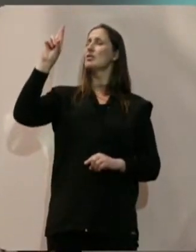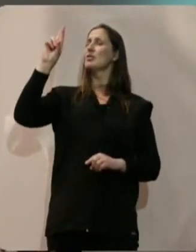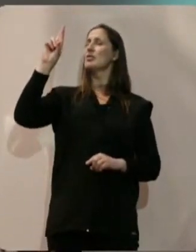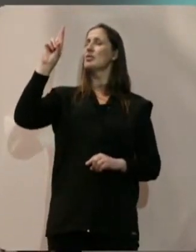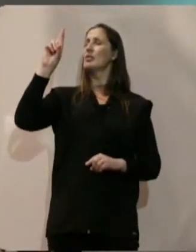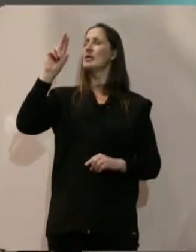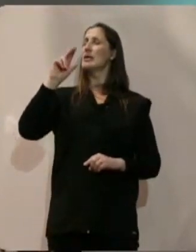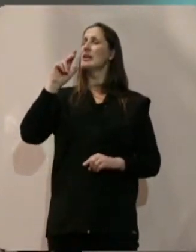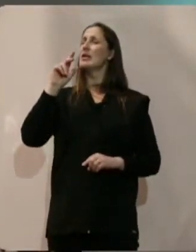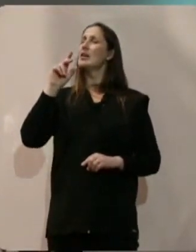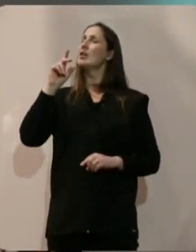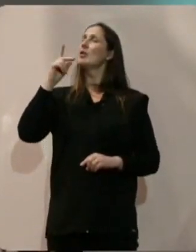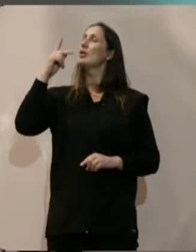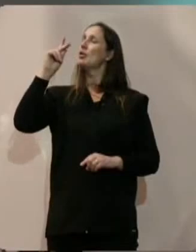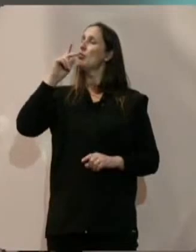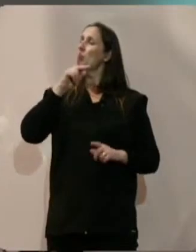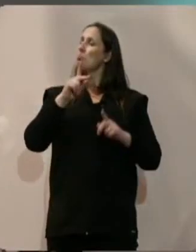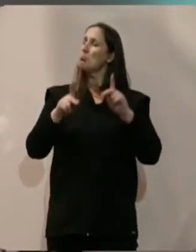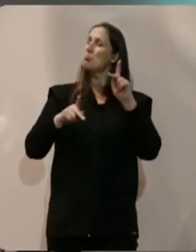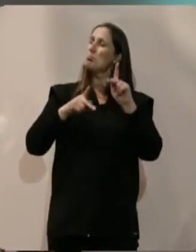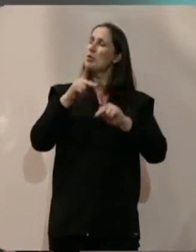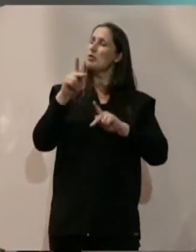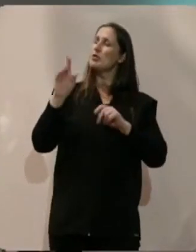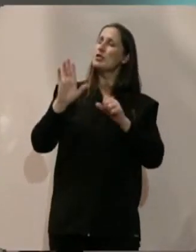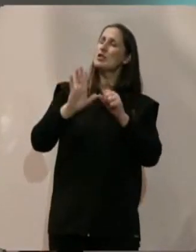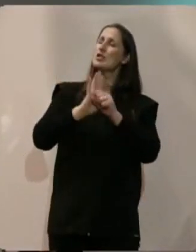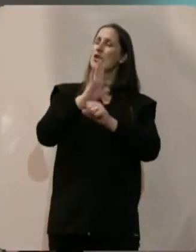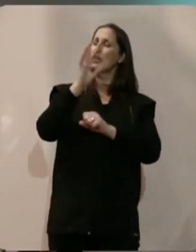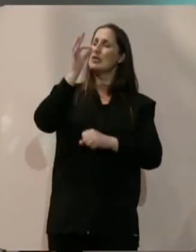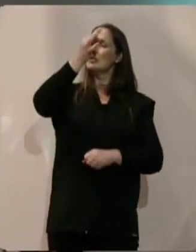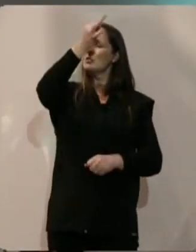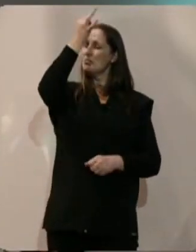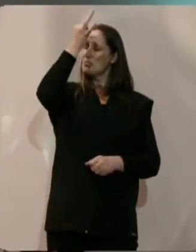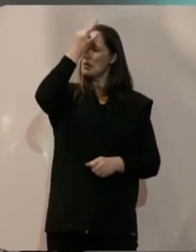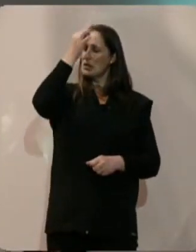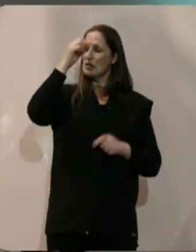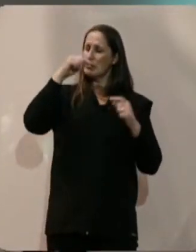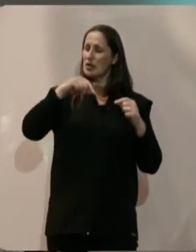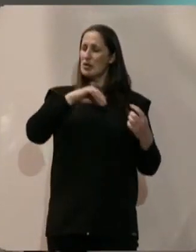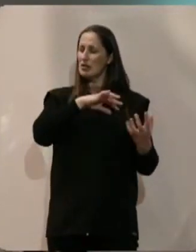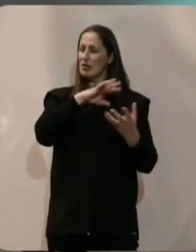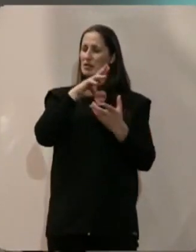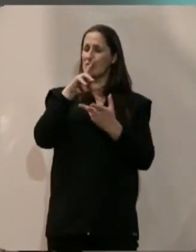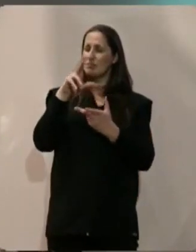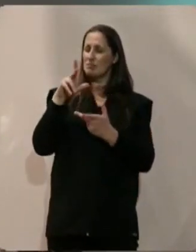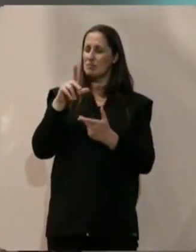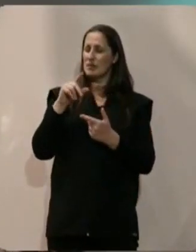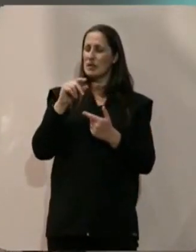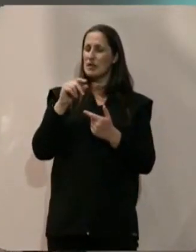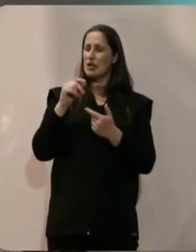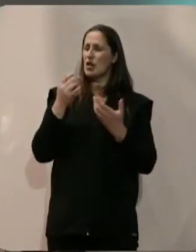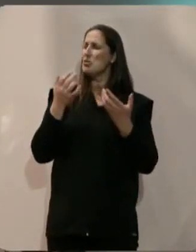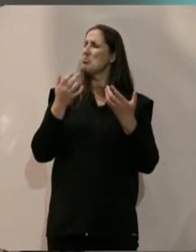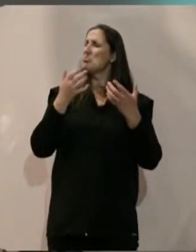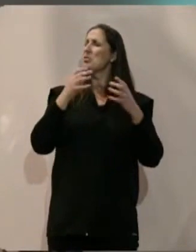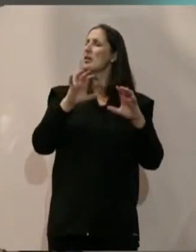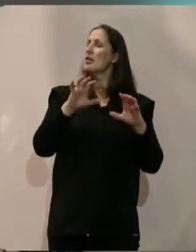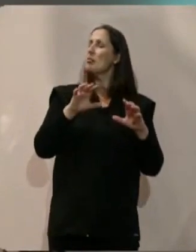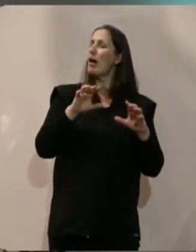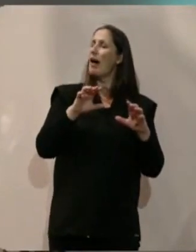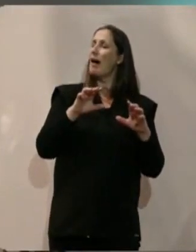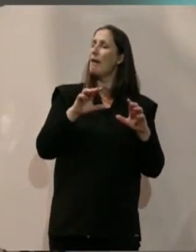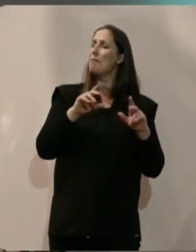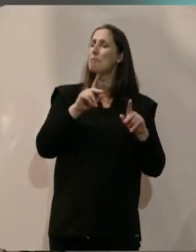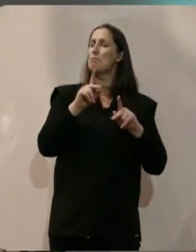povo cheio do teu Espírito para fazer diferença nessa terra. Ó Pai, nós não queremos esse povo